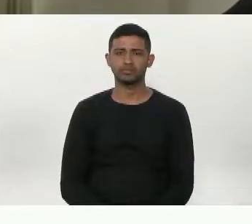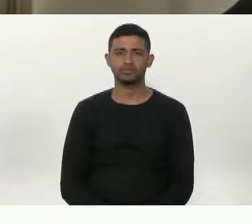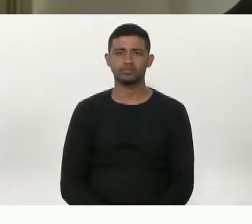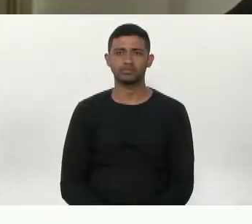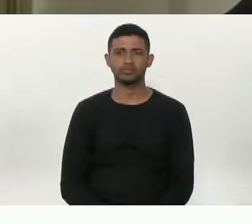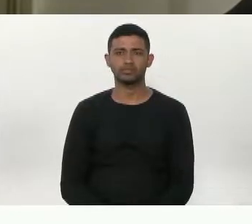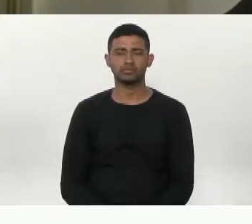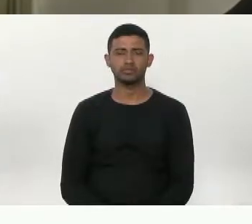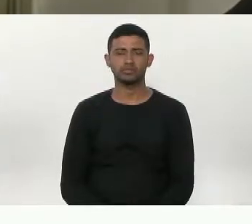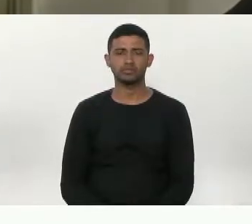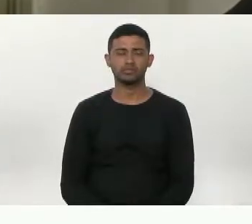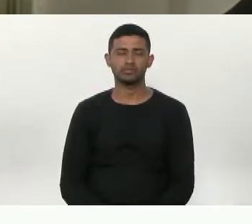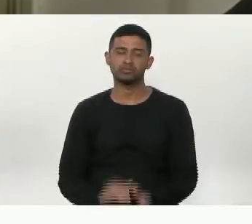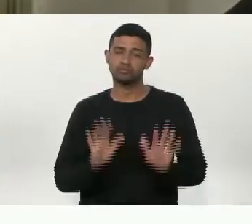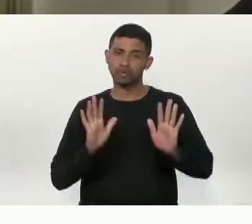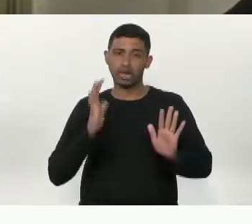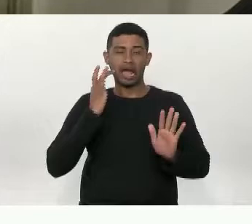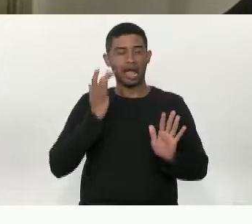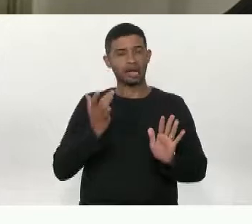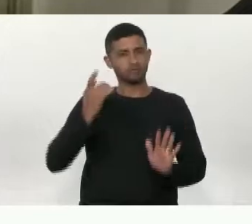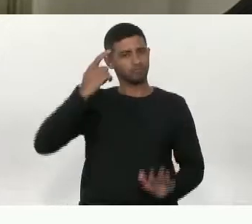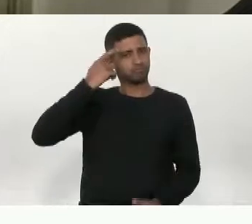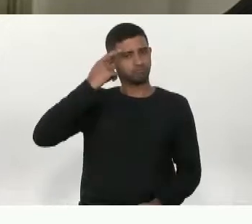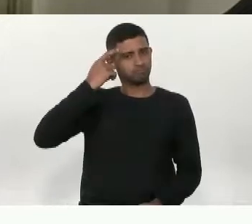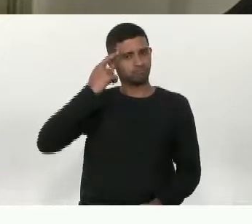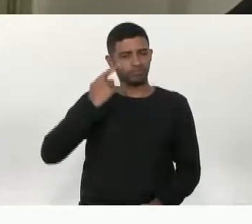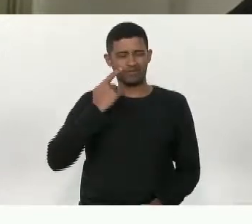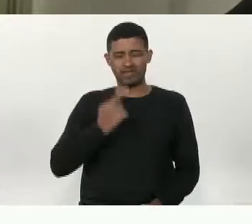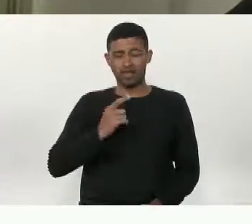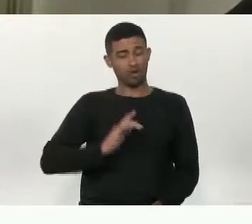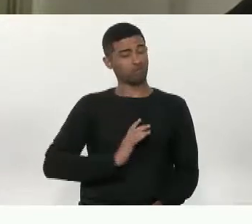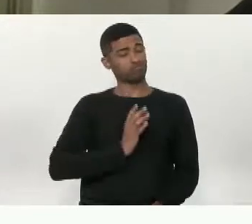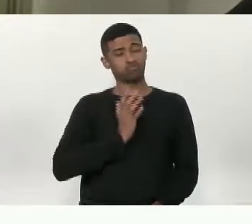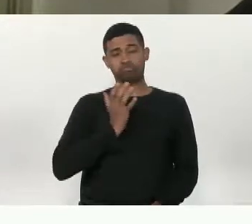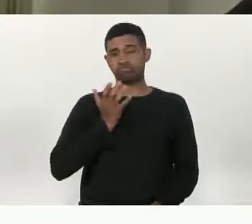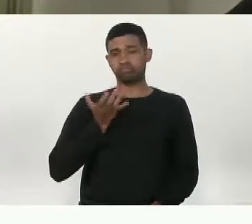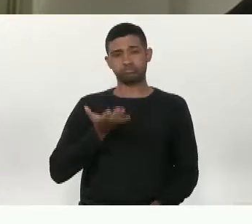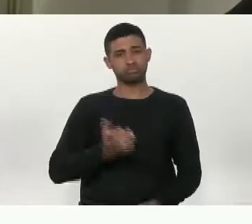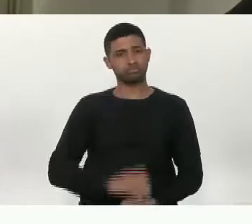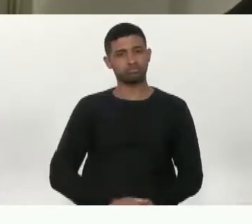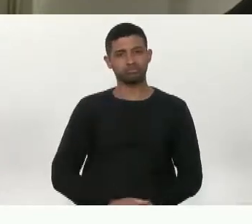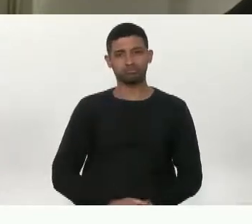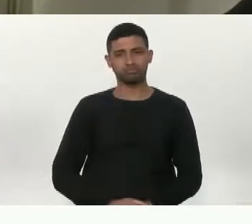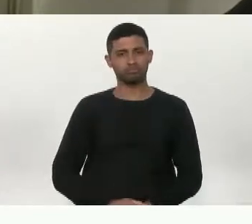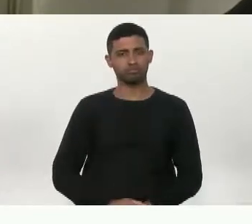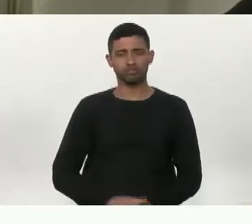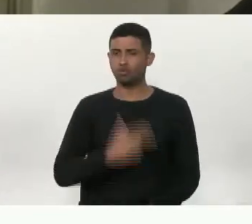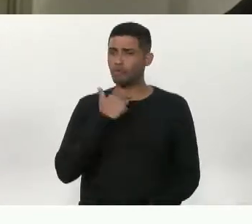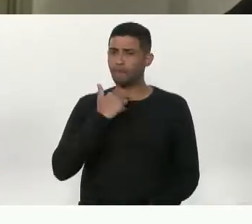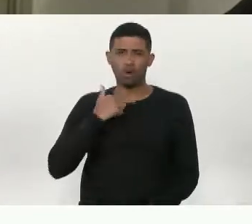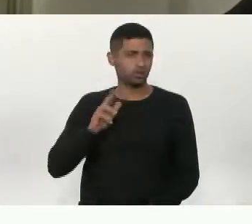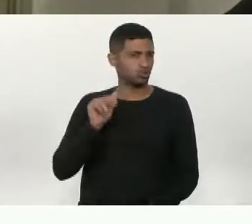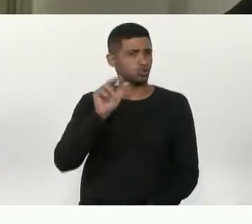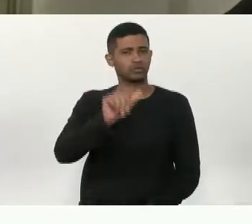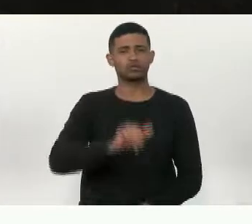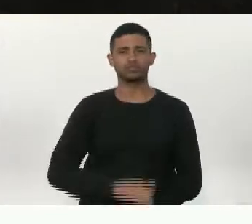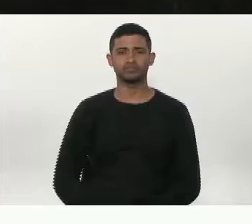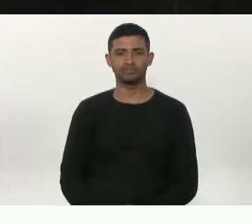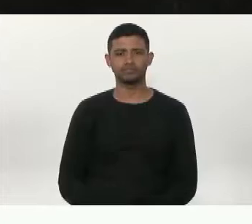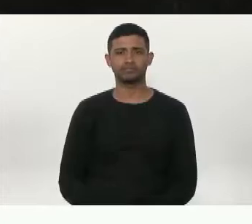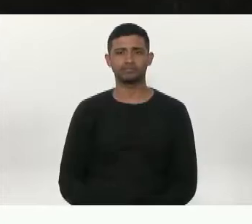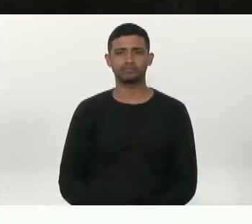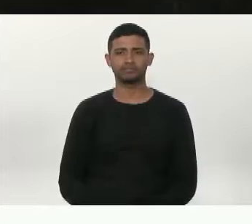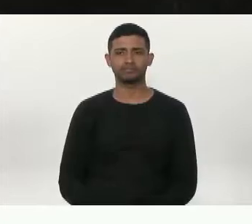Eu acho que o conceito já de violência é uma coisa desprezível, né? Eu acho que não deve nunca existir. O